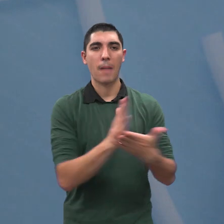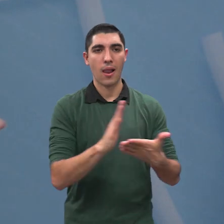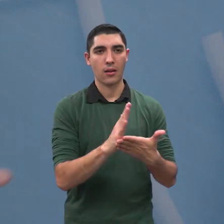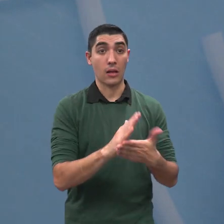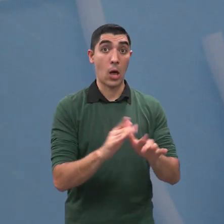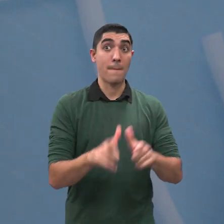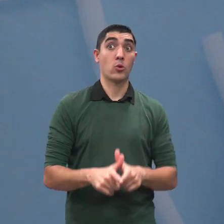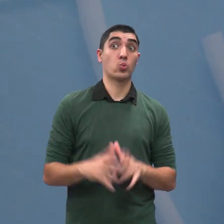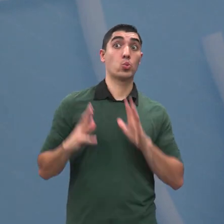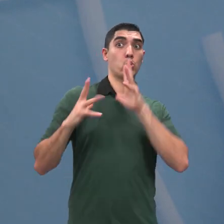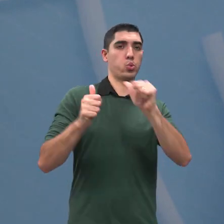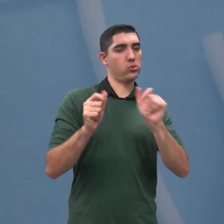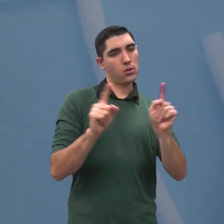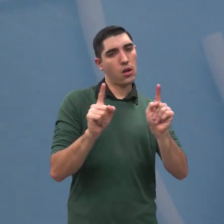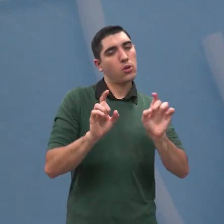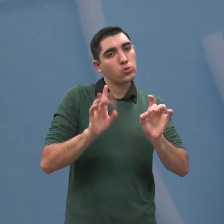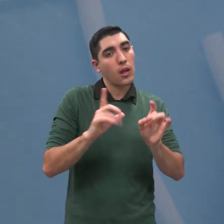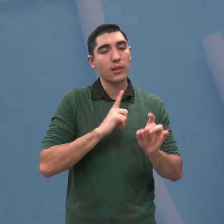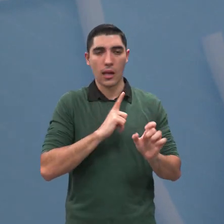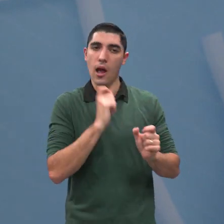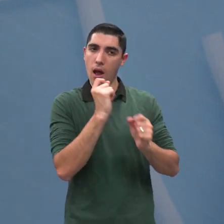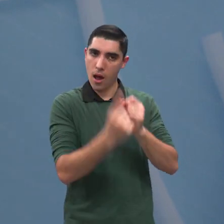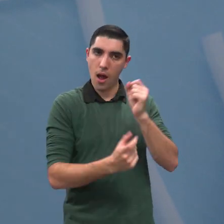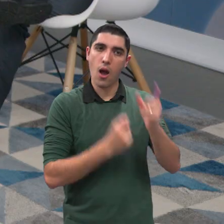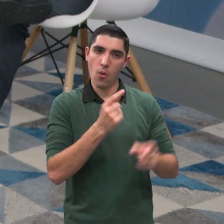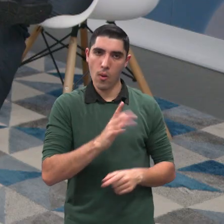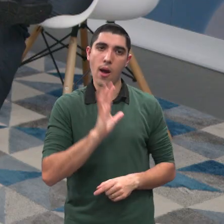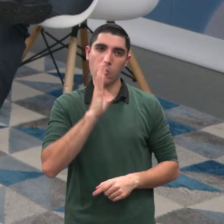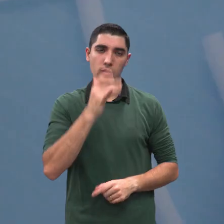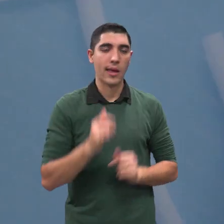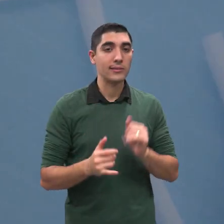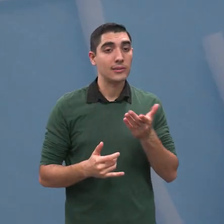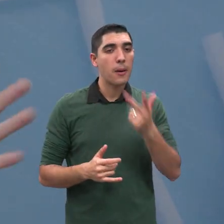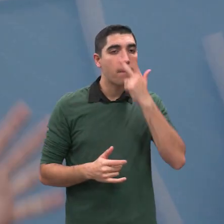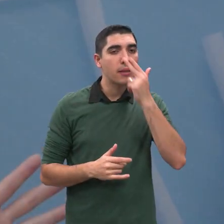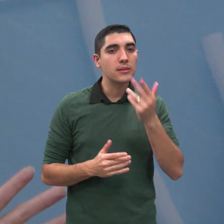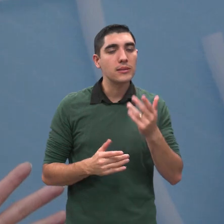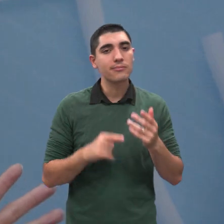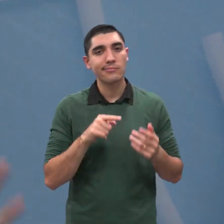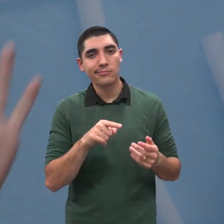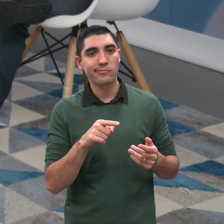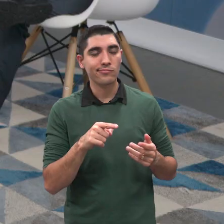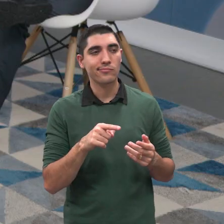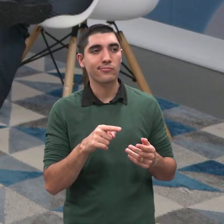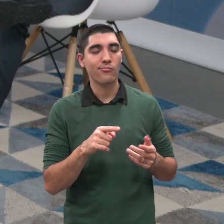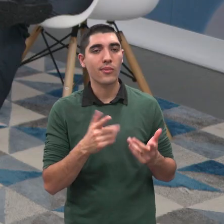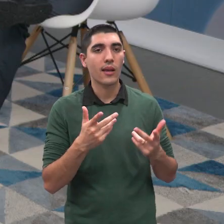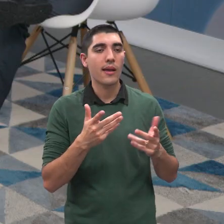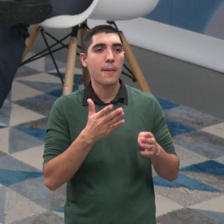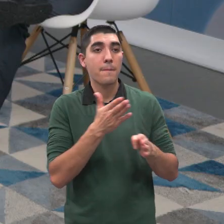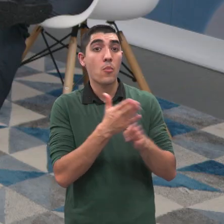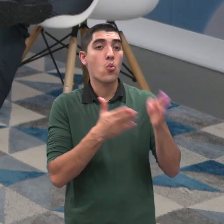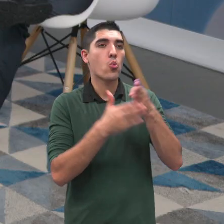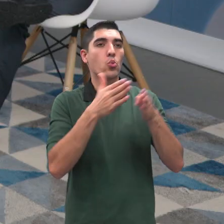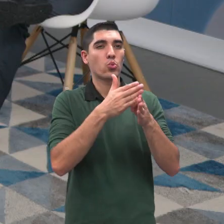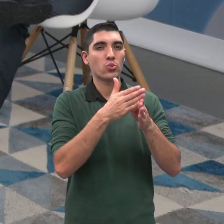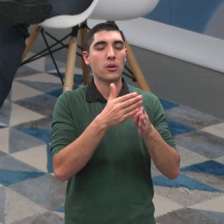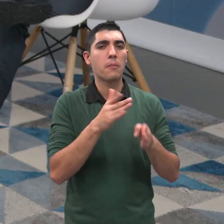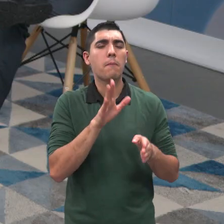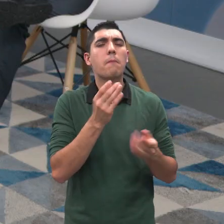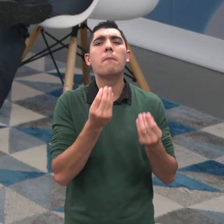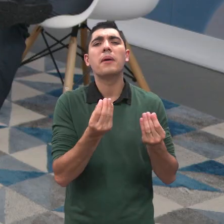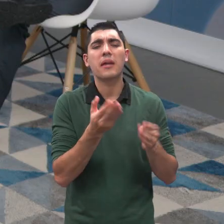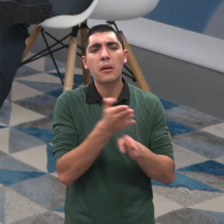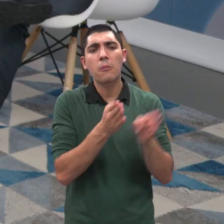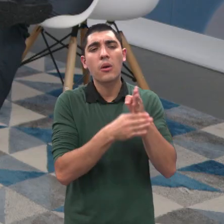casos, mas também tem muito disso, né? Então, mais uma vez, né, esse muro para quê? Em muitos casos pode ali estar